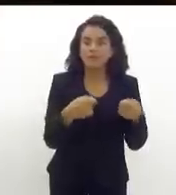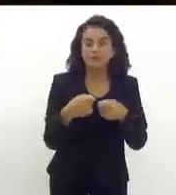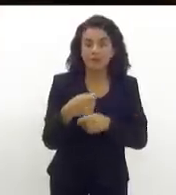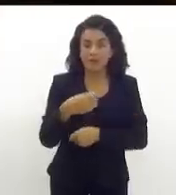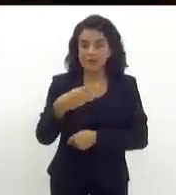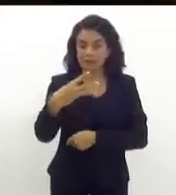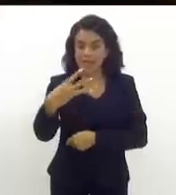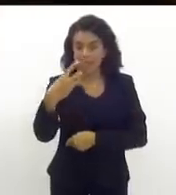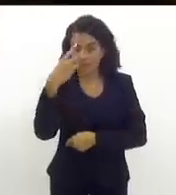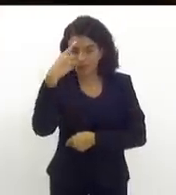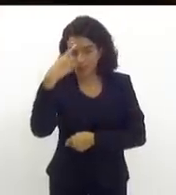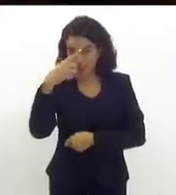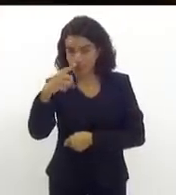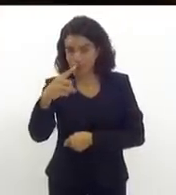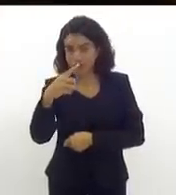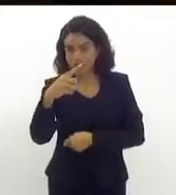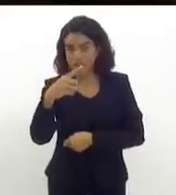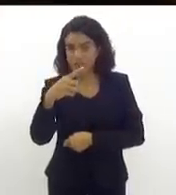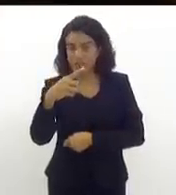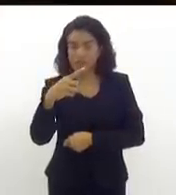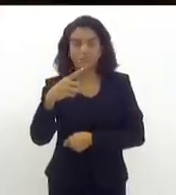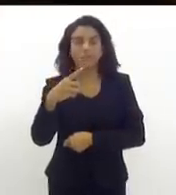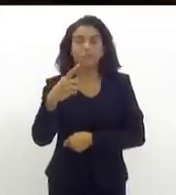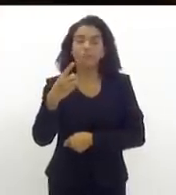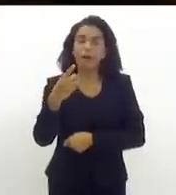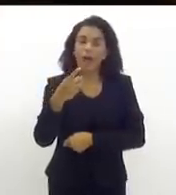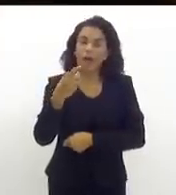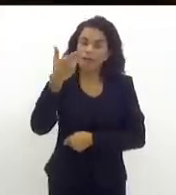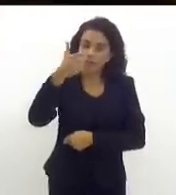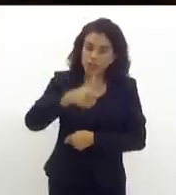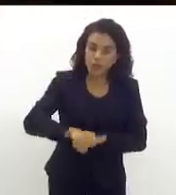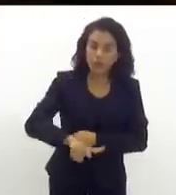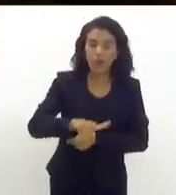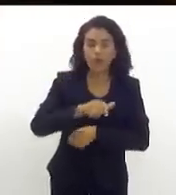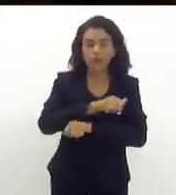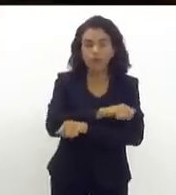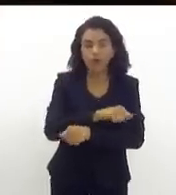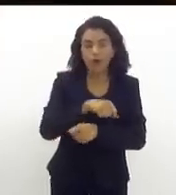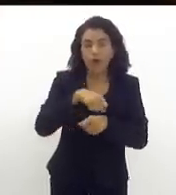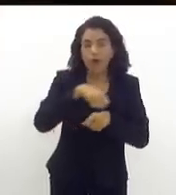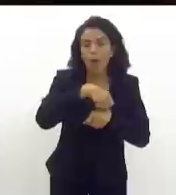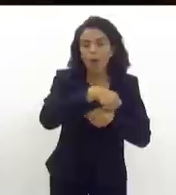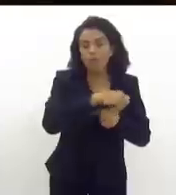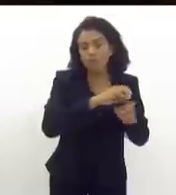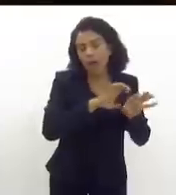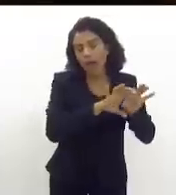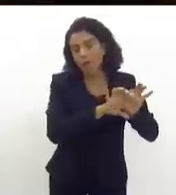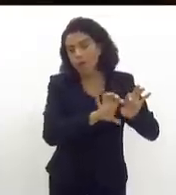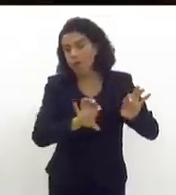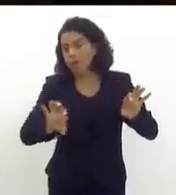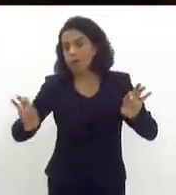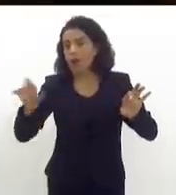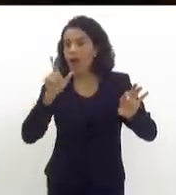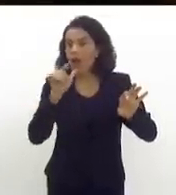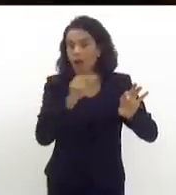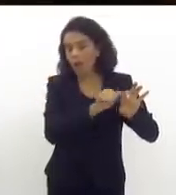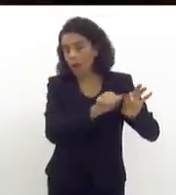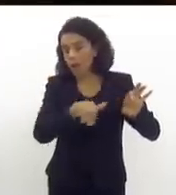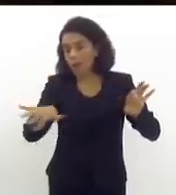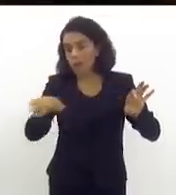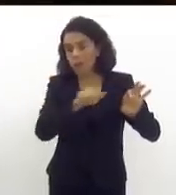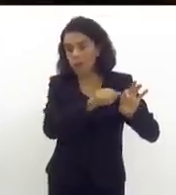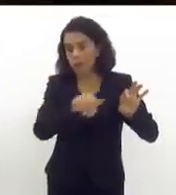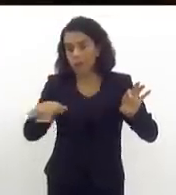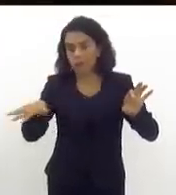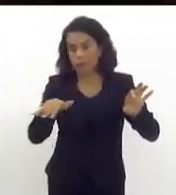três dias para voltar a normalidade veja aqueles